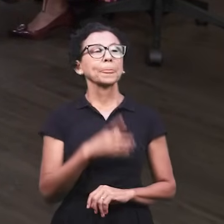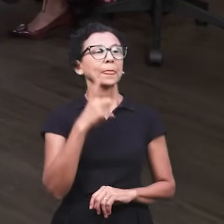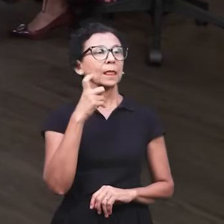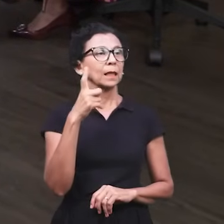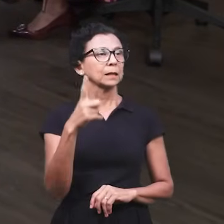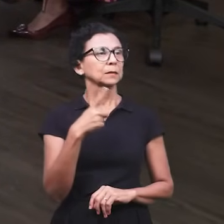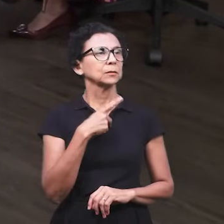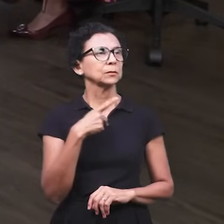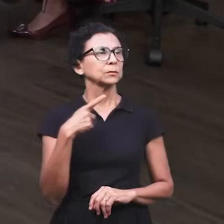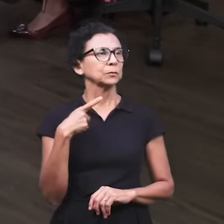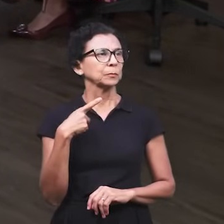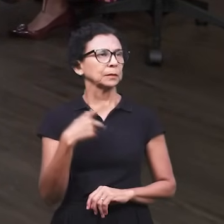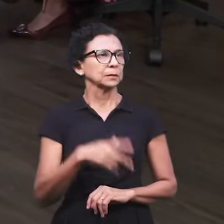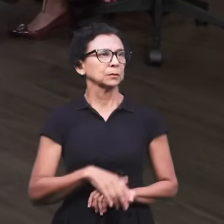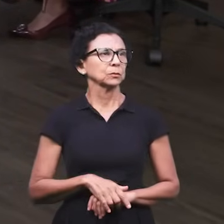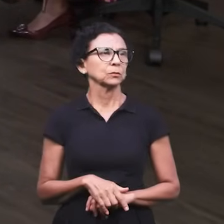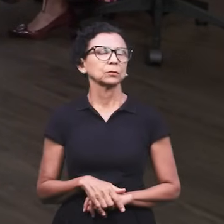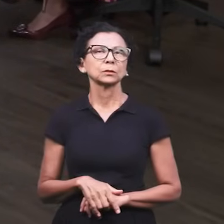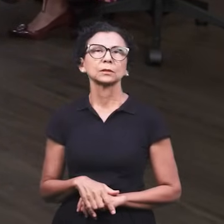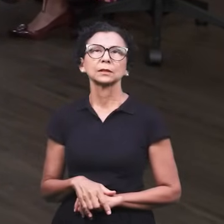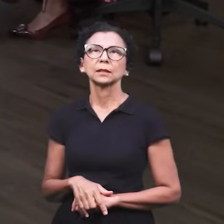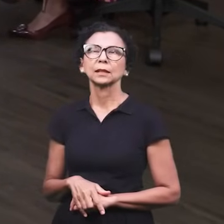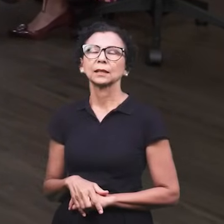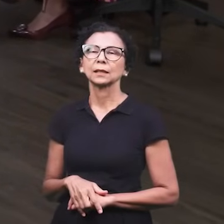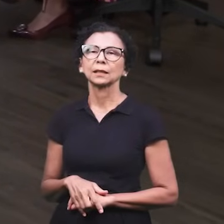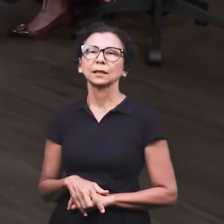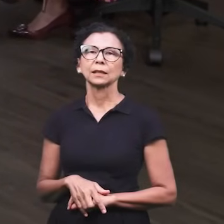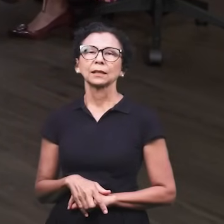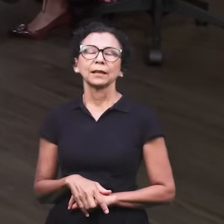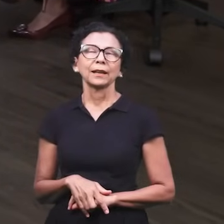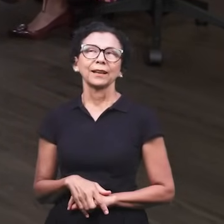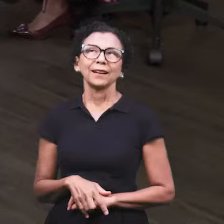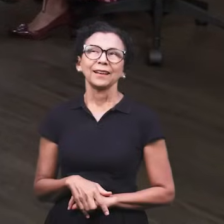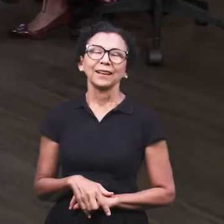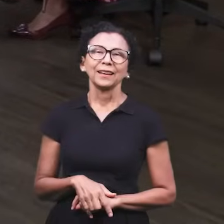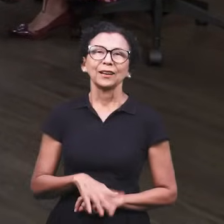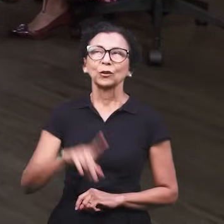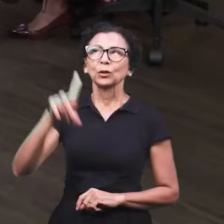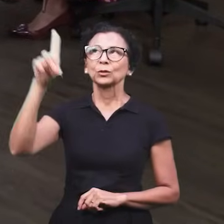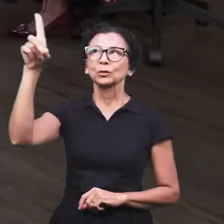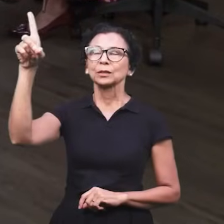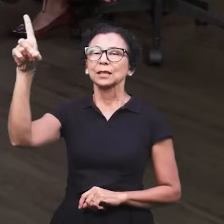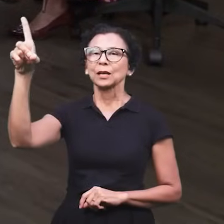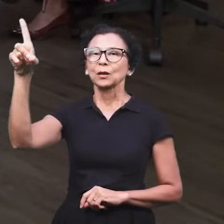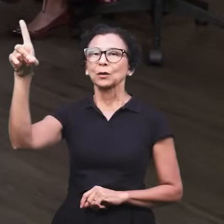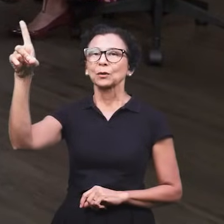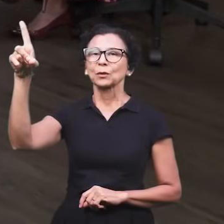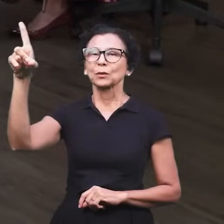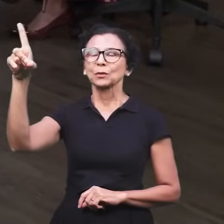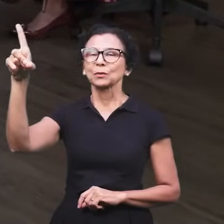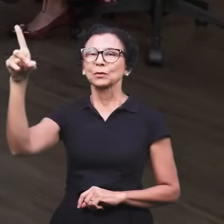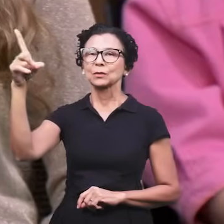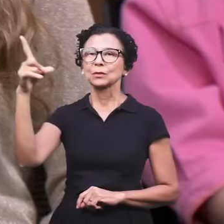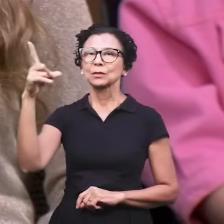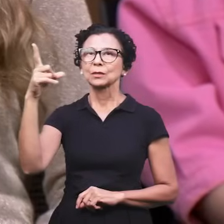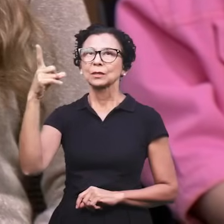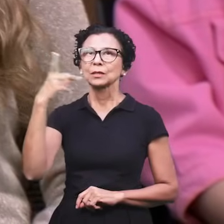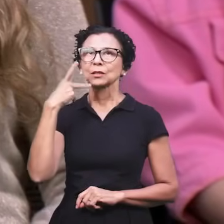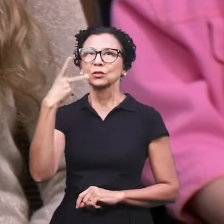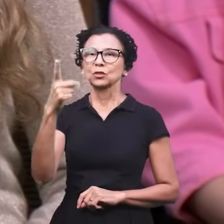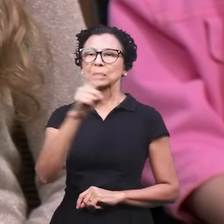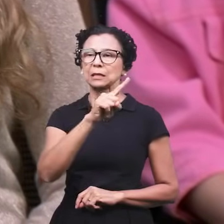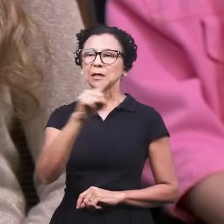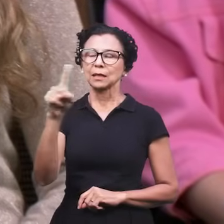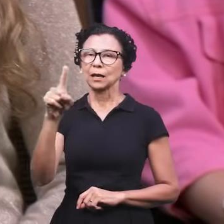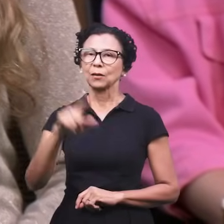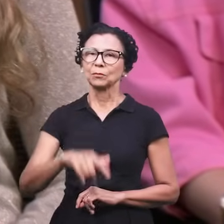texto bíblico, né, que você falou de quando somos contrariados, porque Deus não está aqui para fazer nossa vontade, né? Sim. Mas todas as coisas cooperam para o